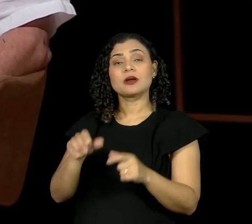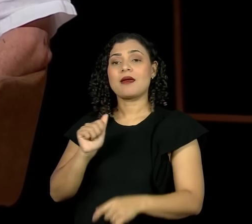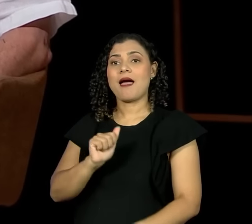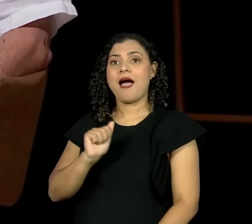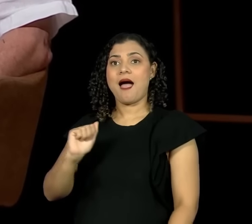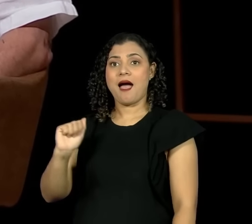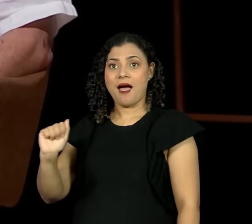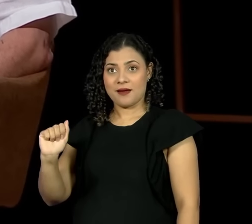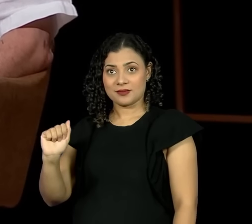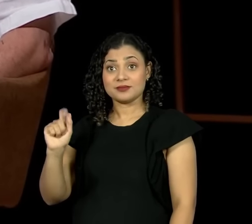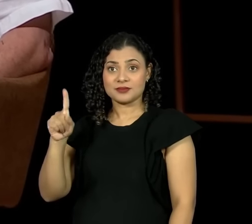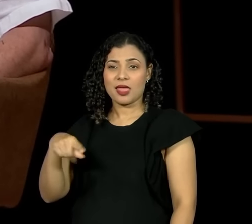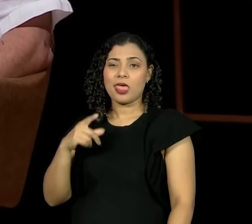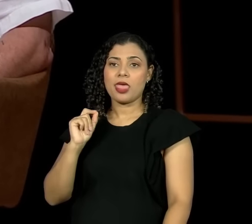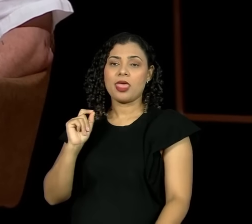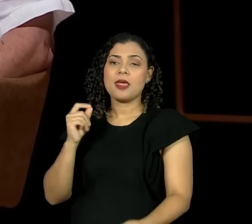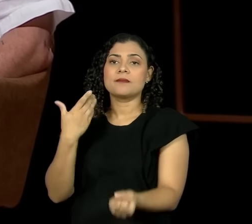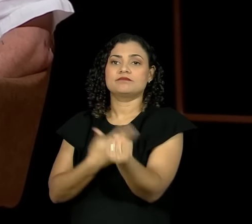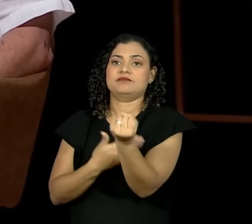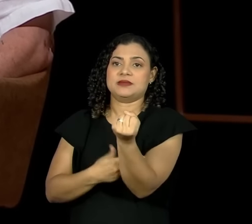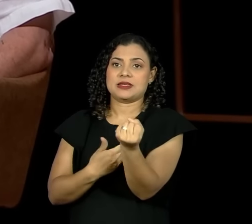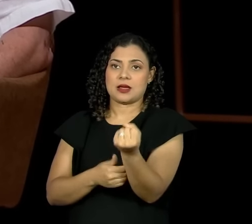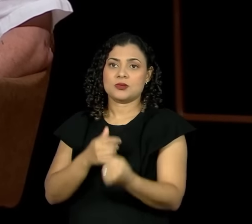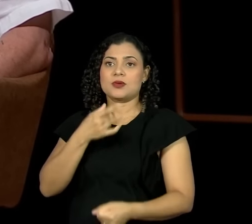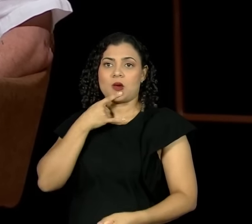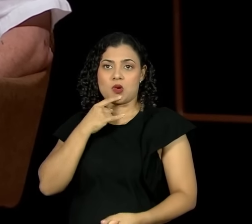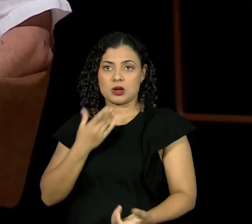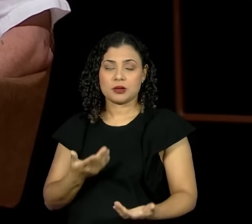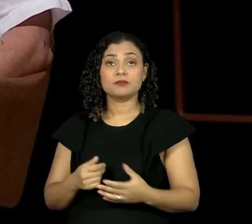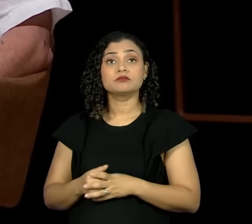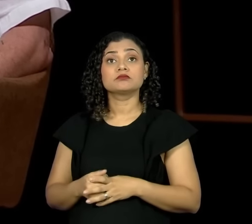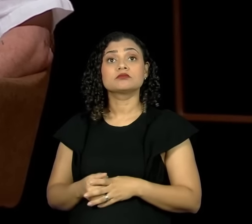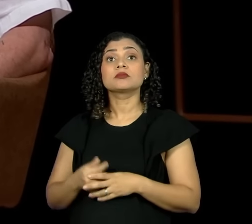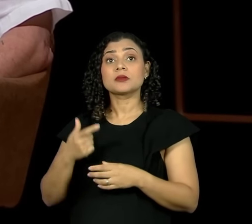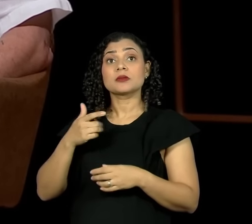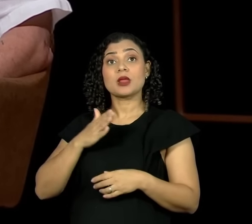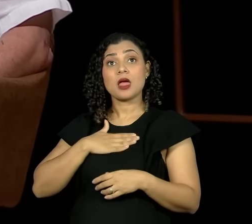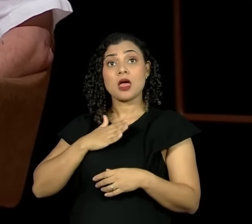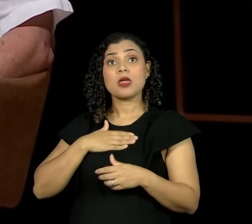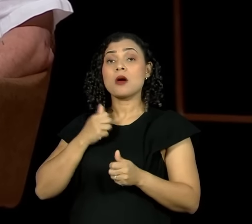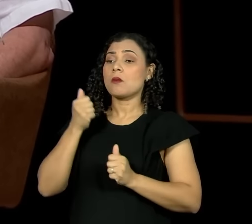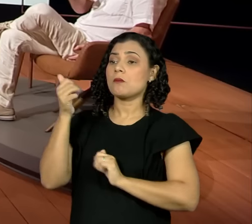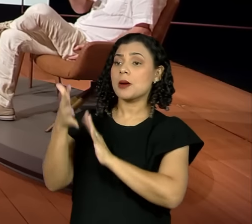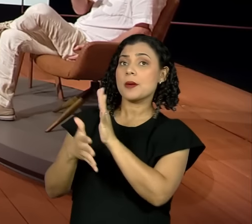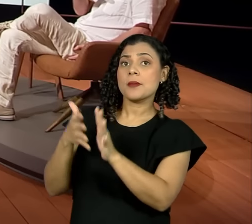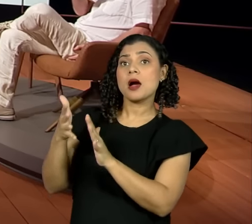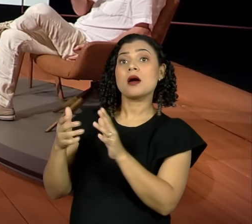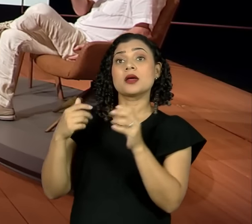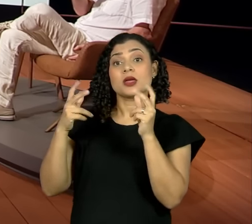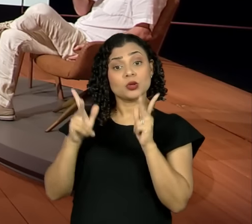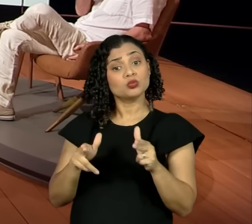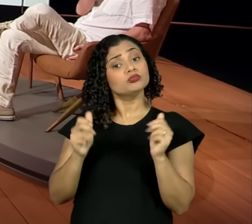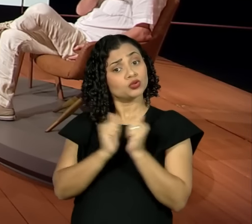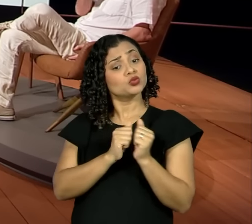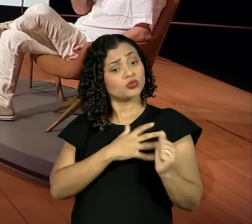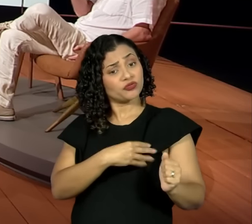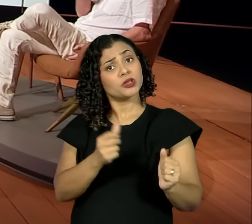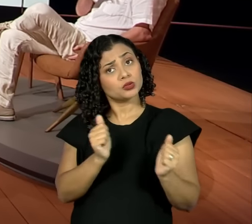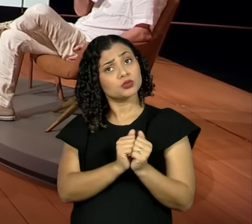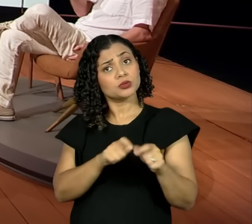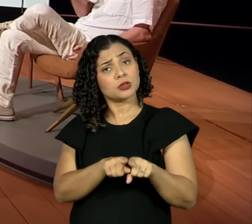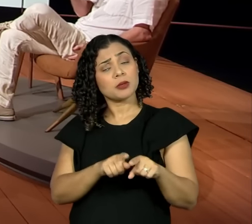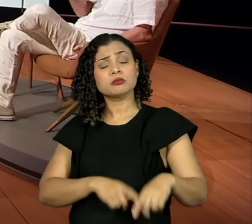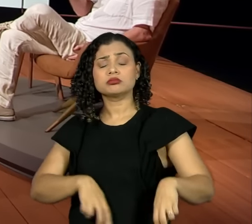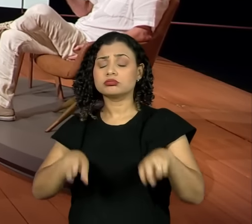chamaram para eu falar então eu comecei a falar pro meu filho de uma maneira